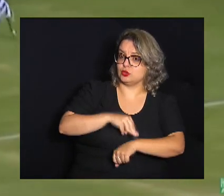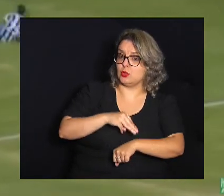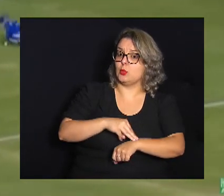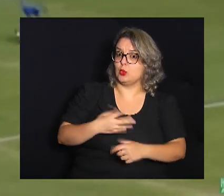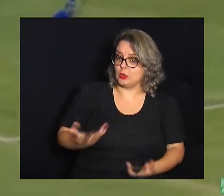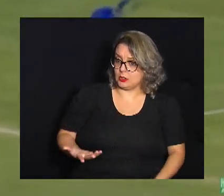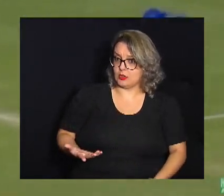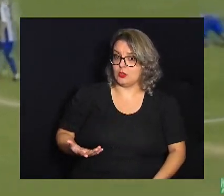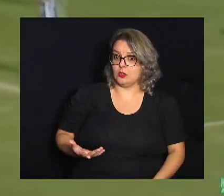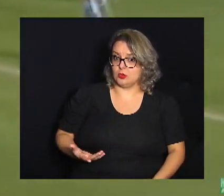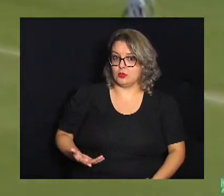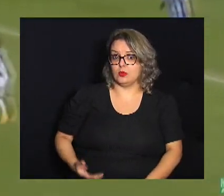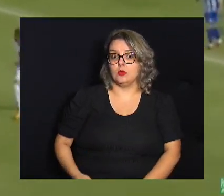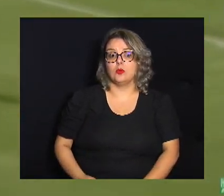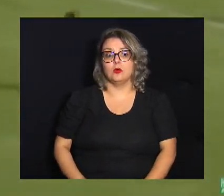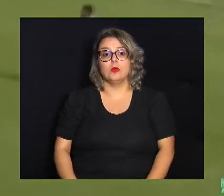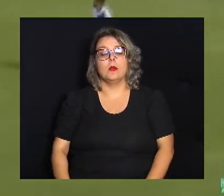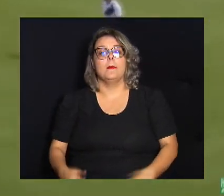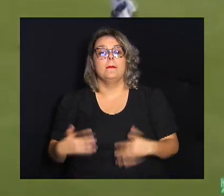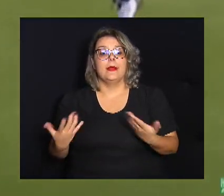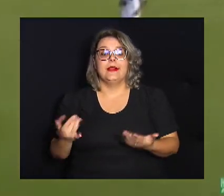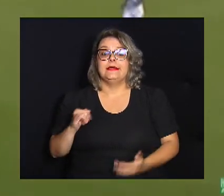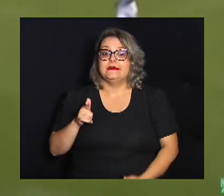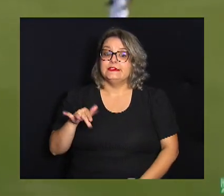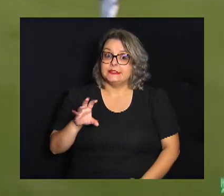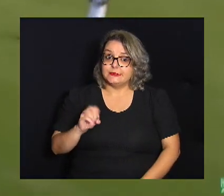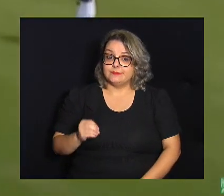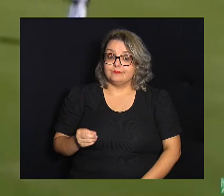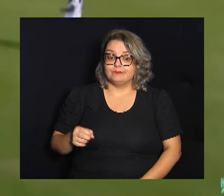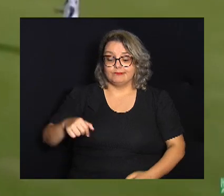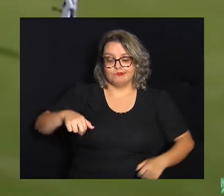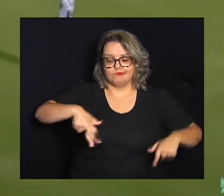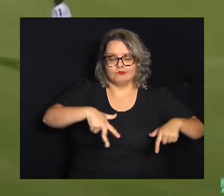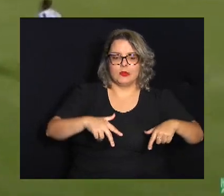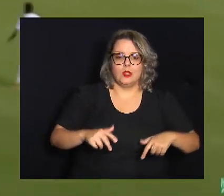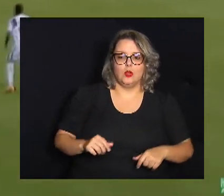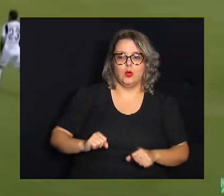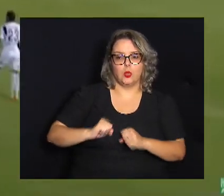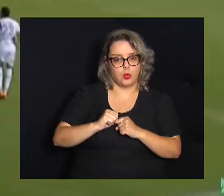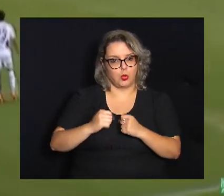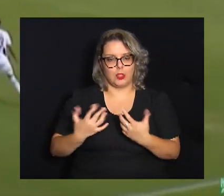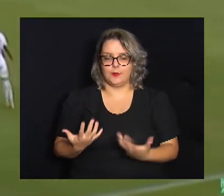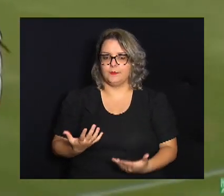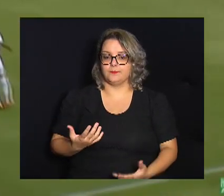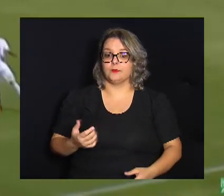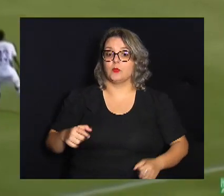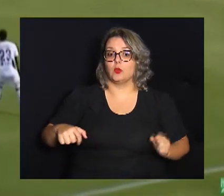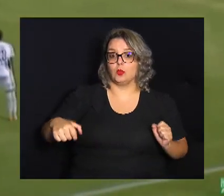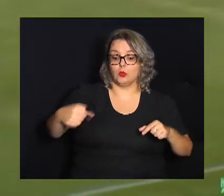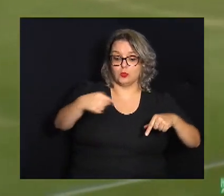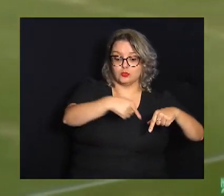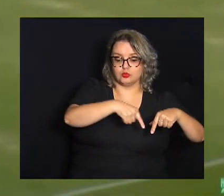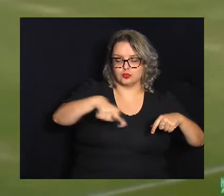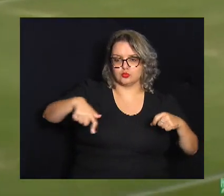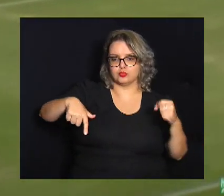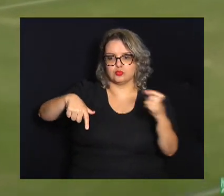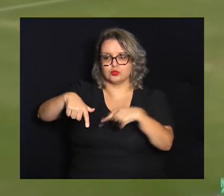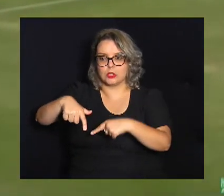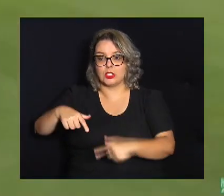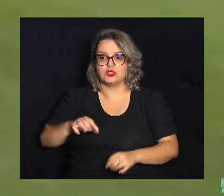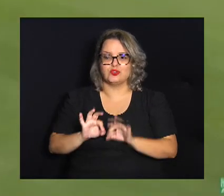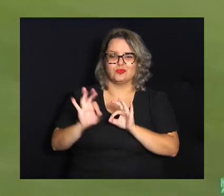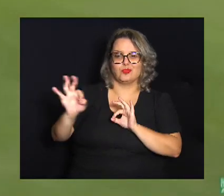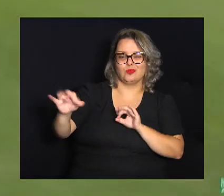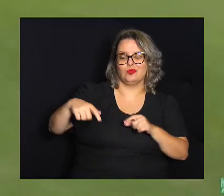com polvideiro, mas Igor Bom com o pé defendeu. No rebote, Castro, de longe, mandou para